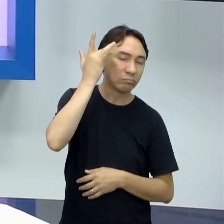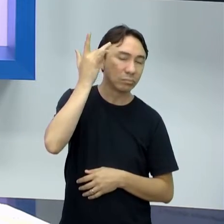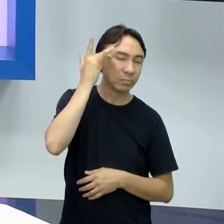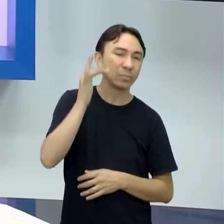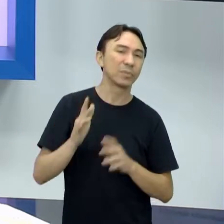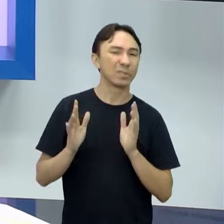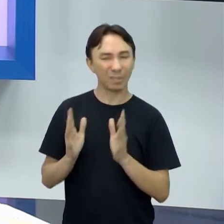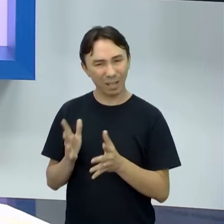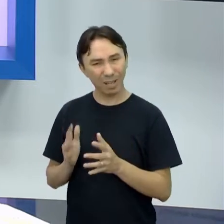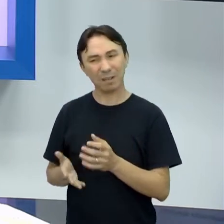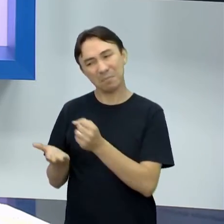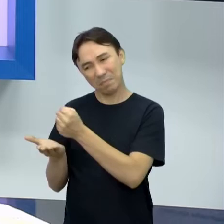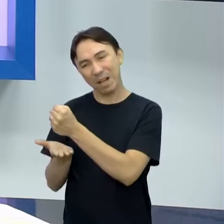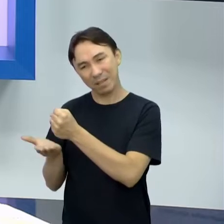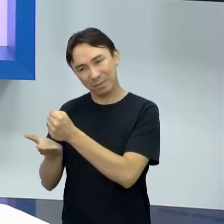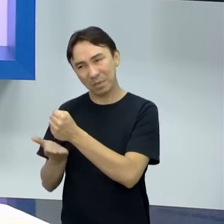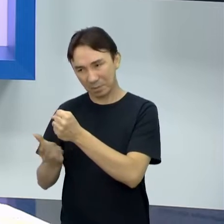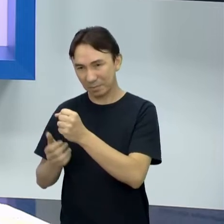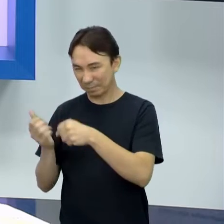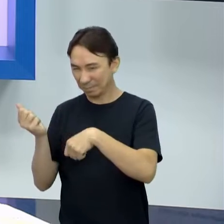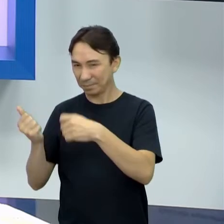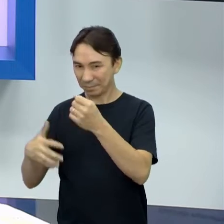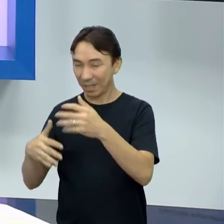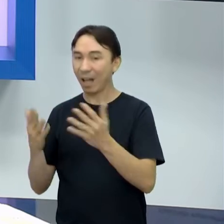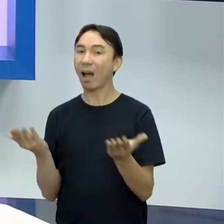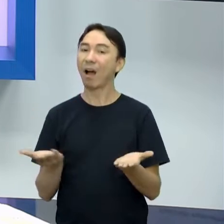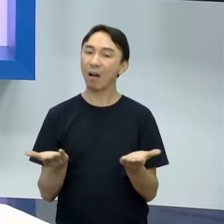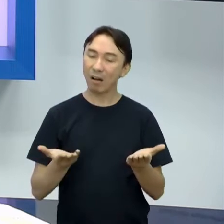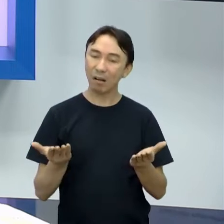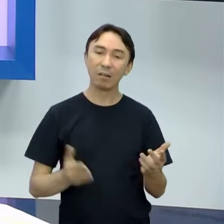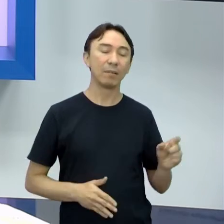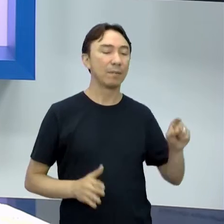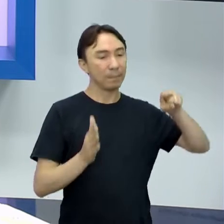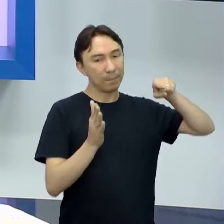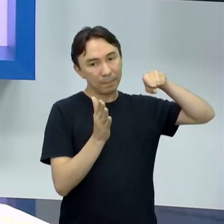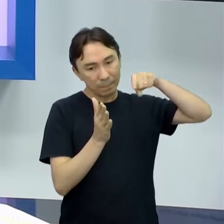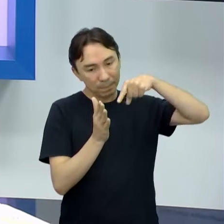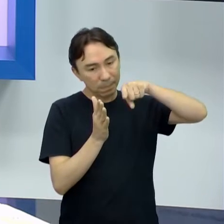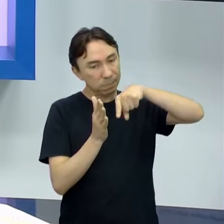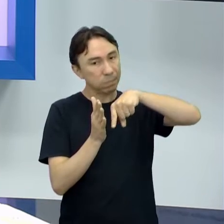as modalidades e é hora da gente começar a estudar realmente